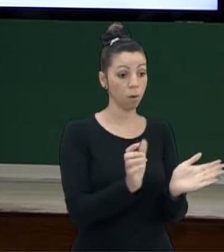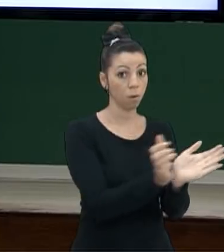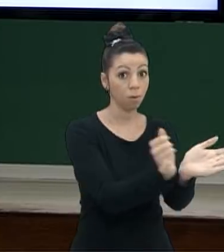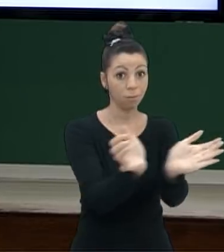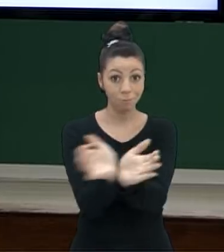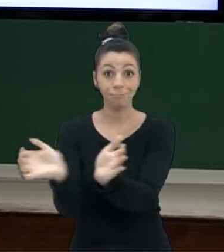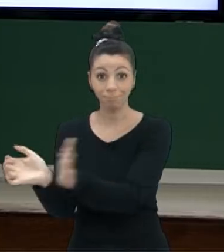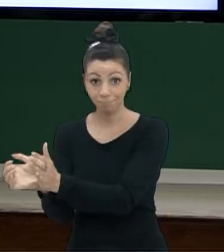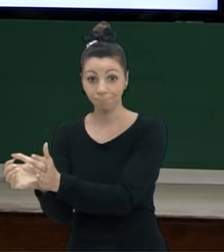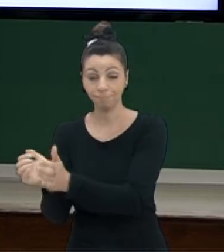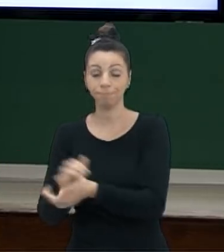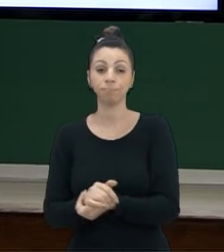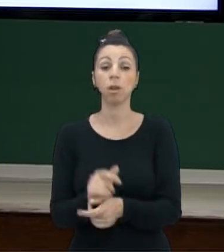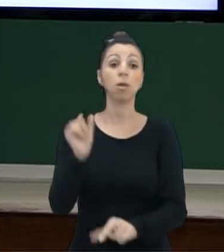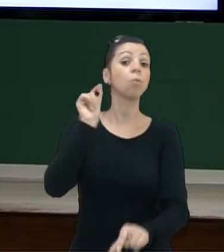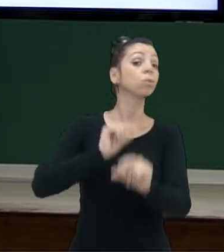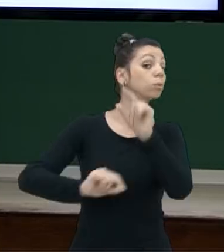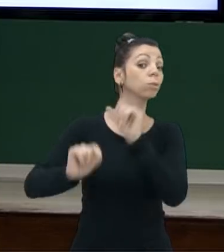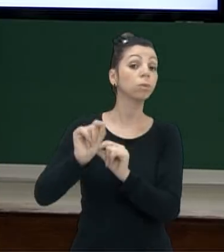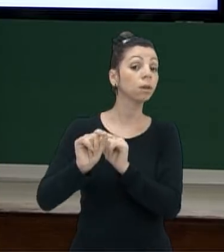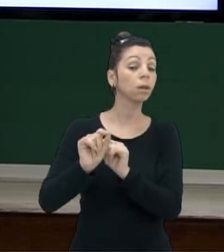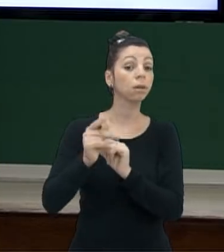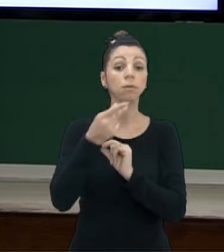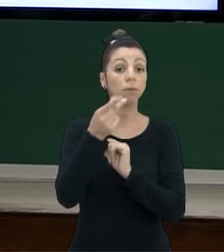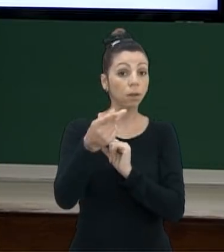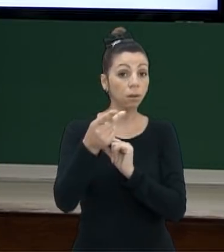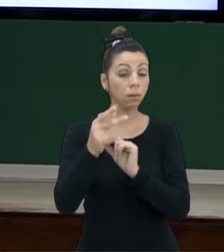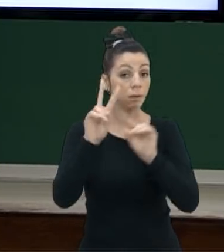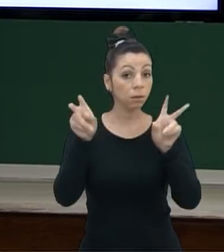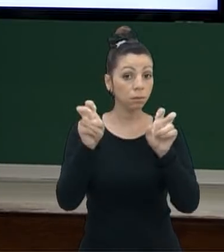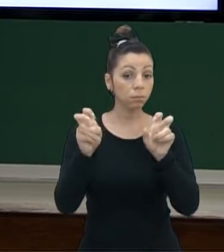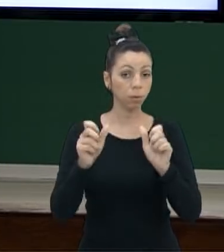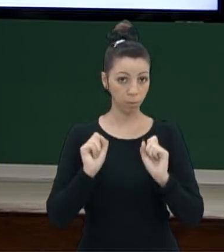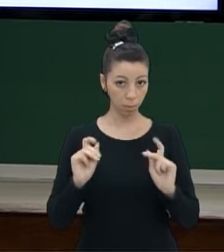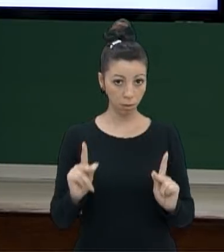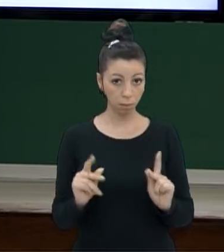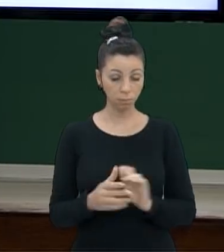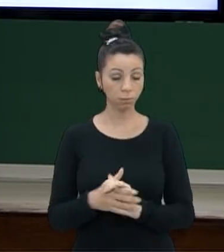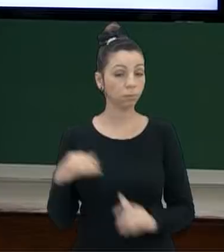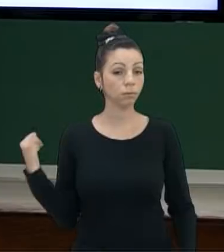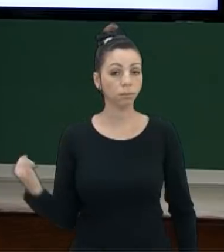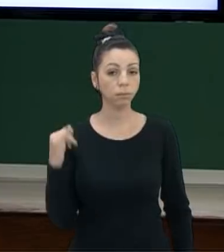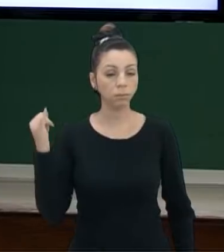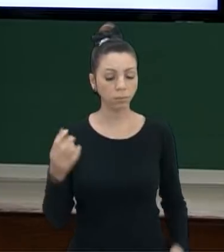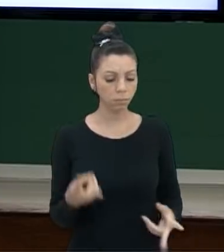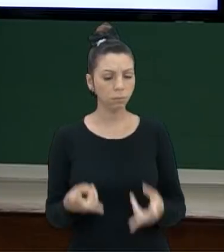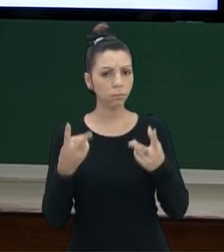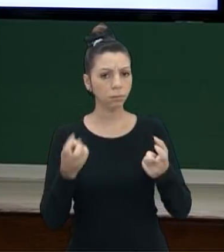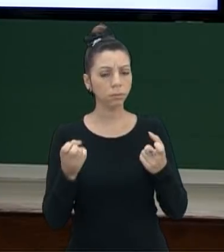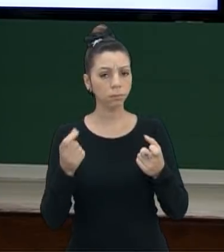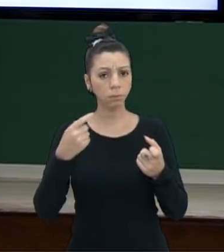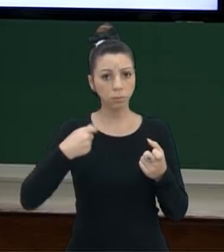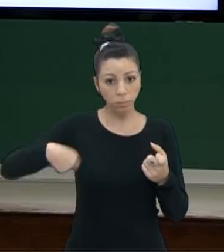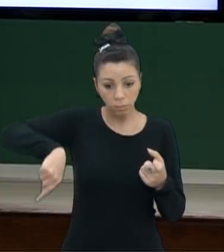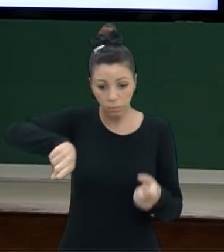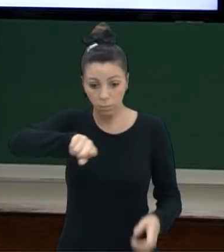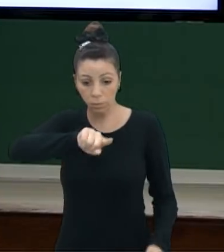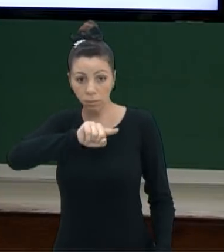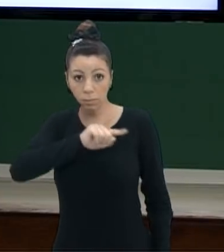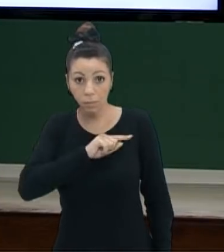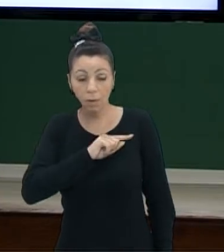teria do que se fala. Tudo bem? Importante observar que nós,